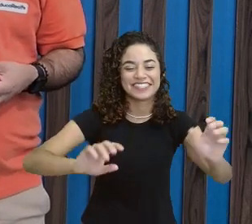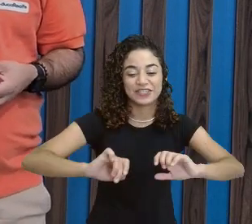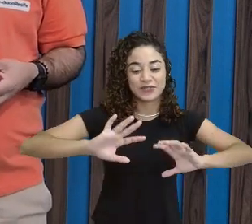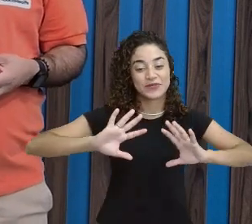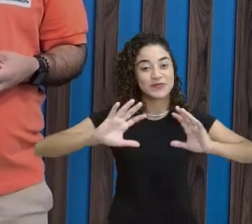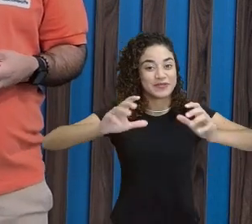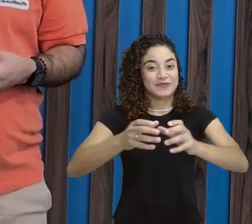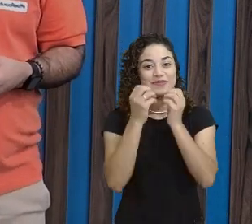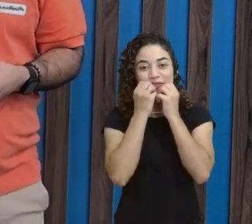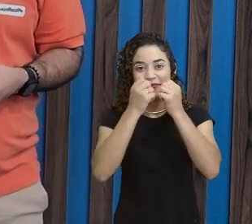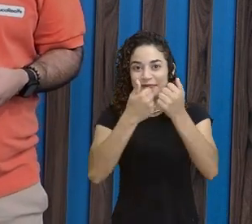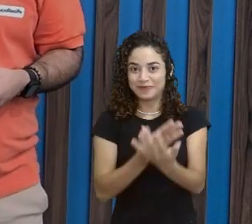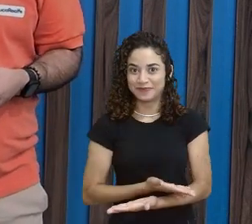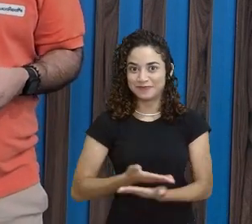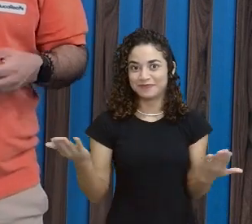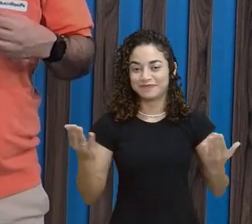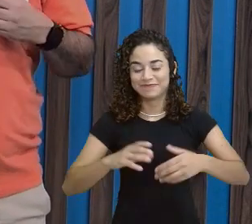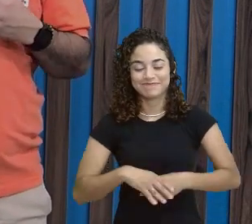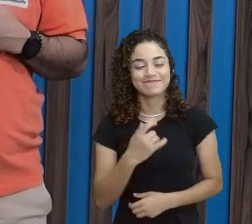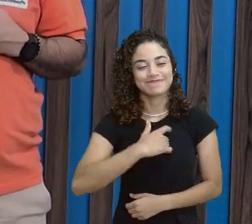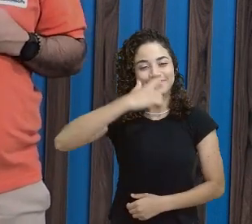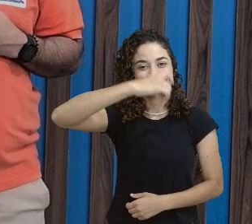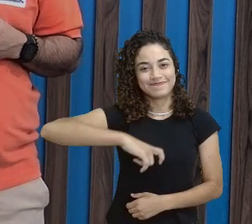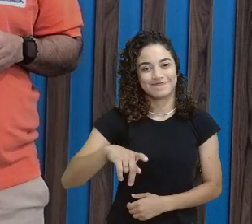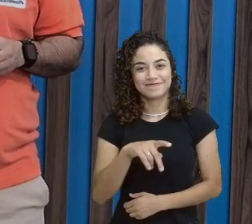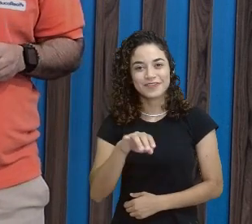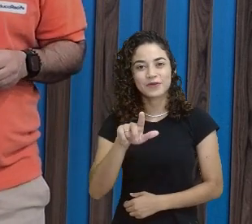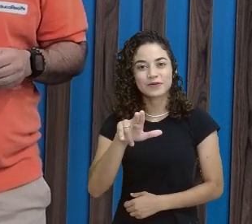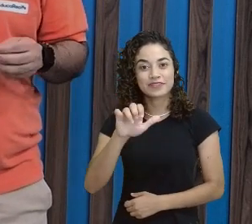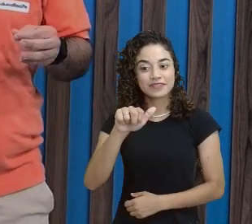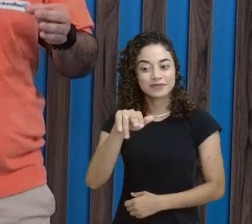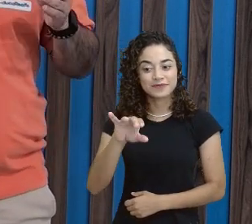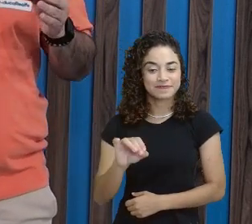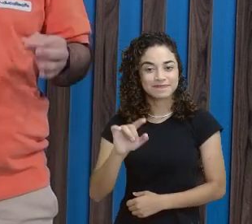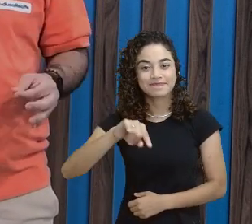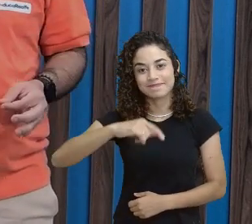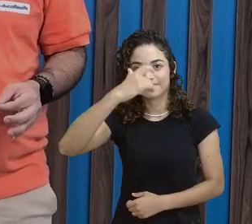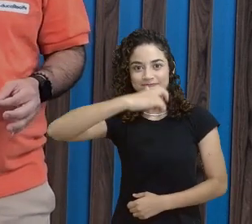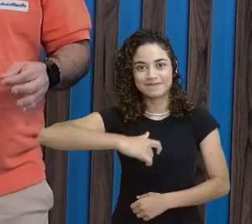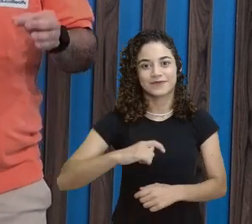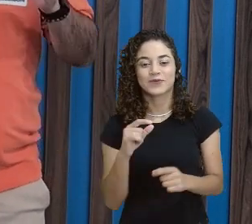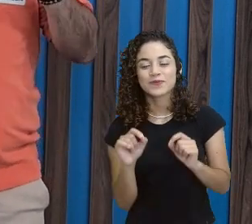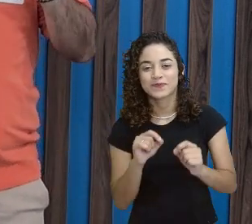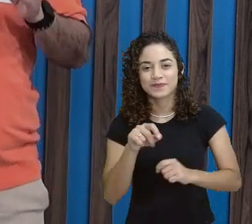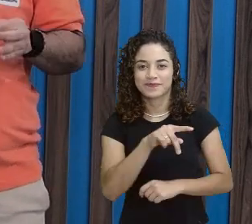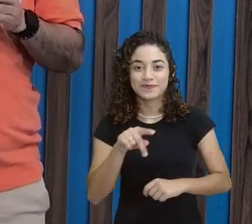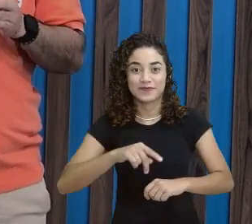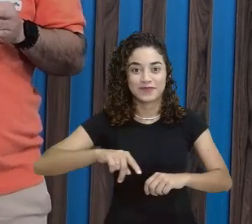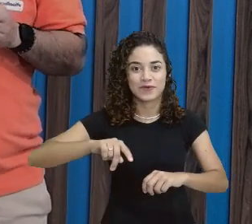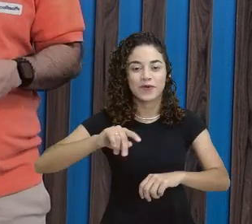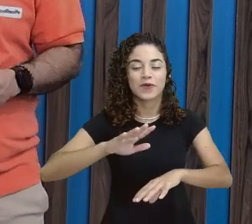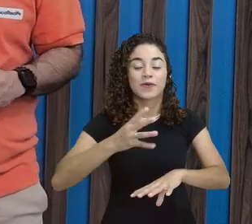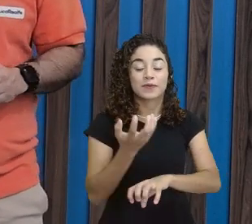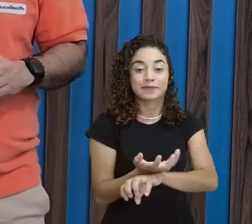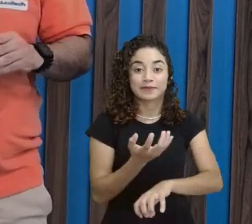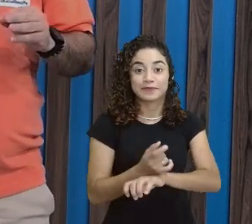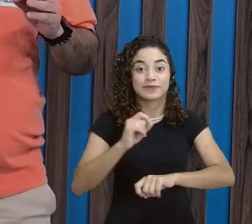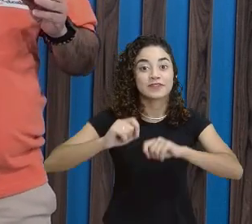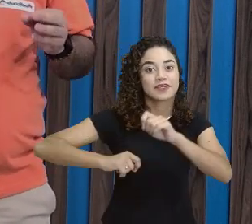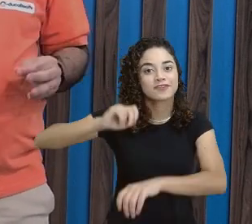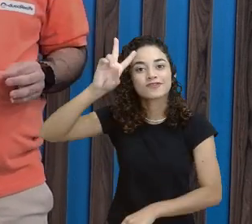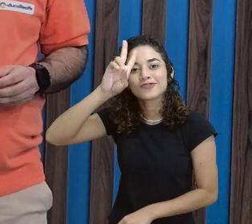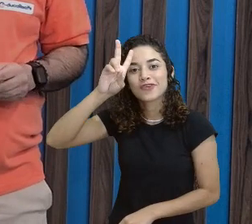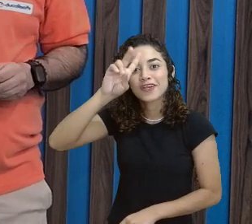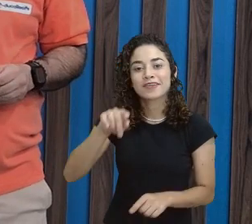Olá pessoal, tudo bom com vocês? Eu sou o professor Luciano Júnior, professor de História e ILT. E